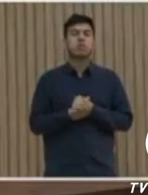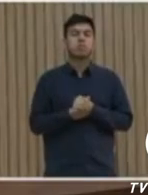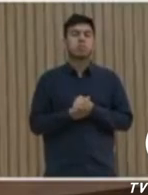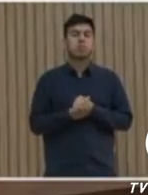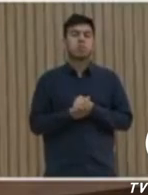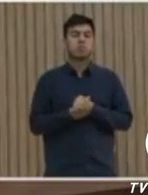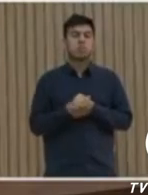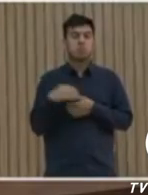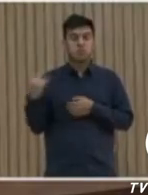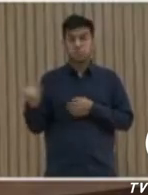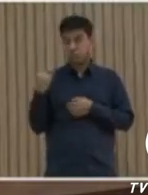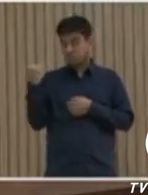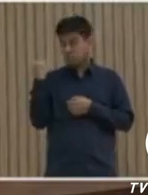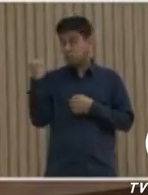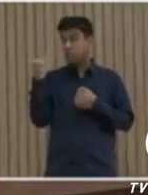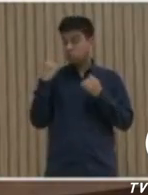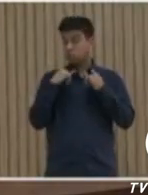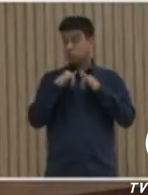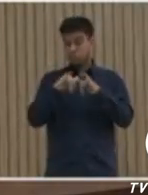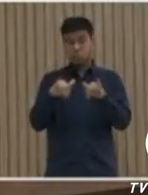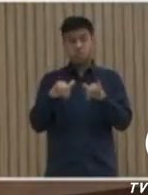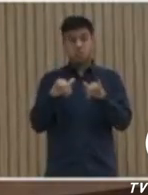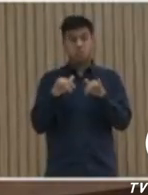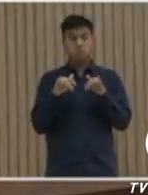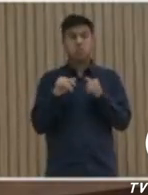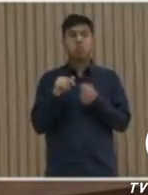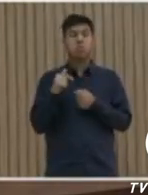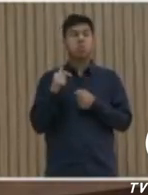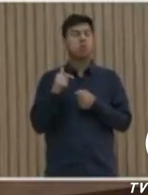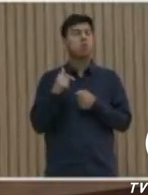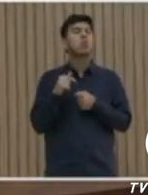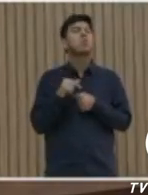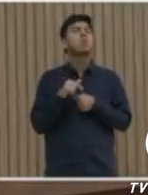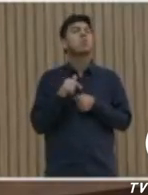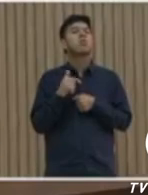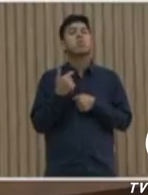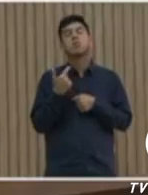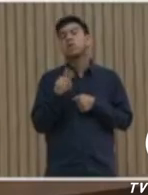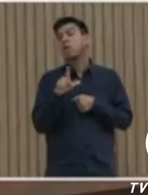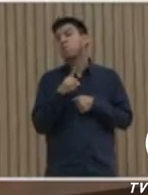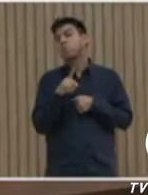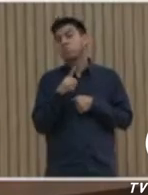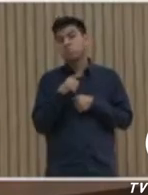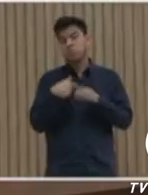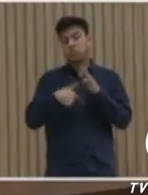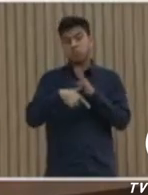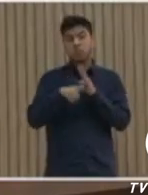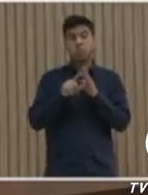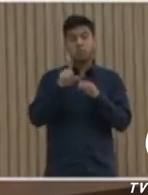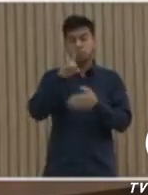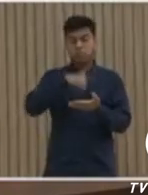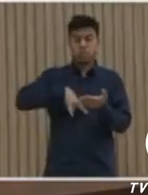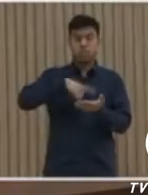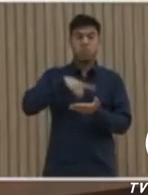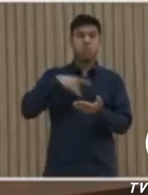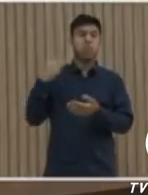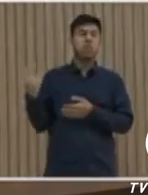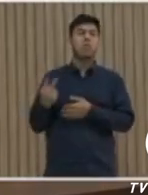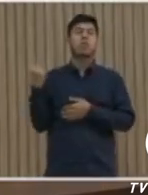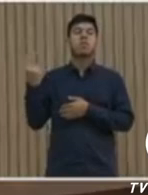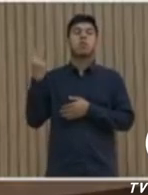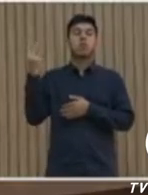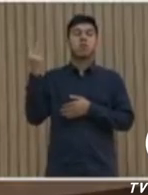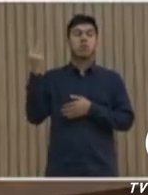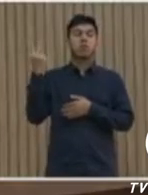acho que é importante destacar eh Talvez não tenha o feito eh anteriormente no meu comentário esses valores ele